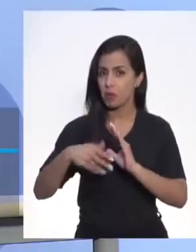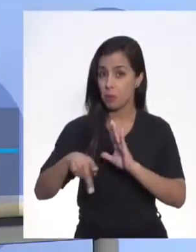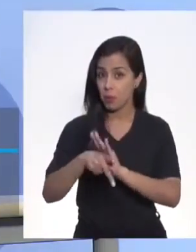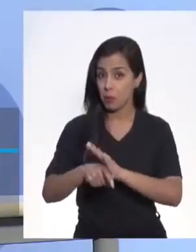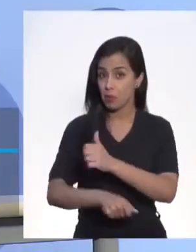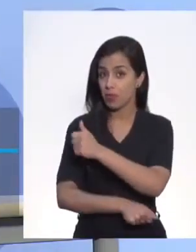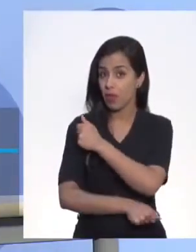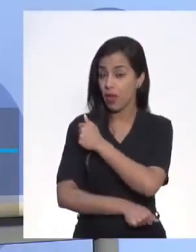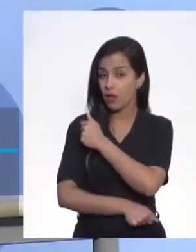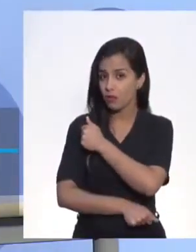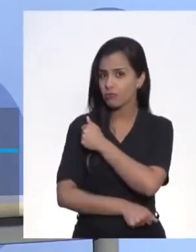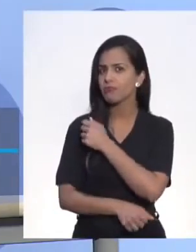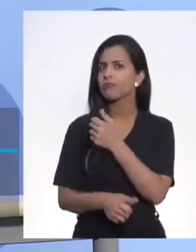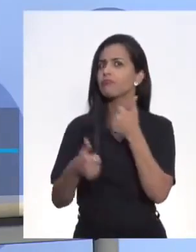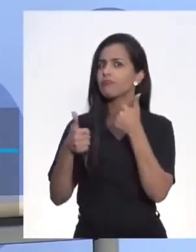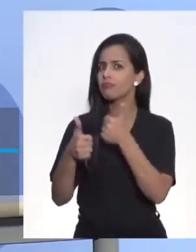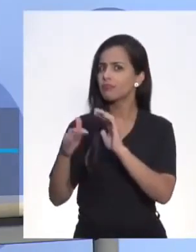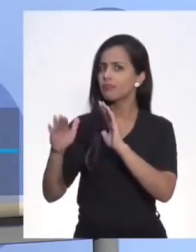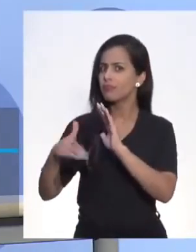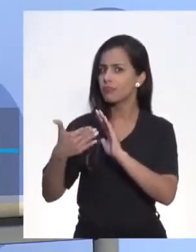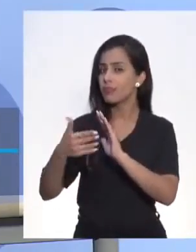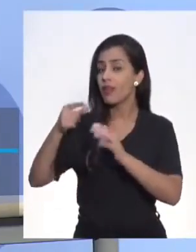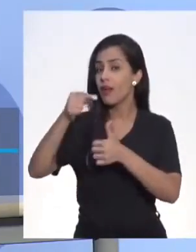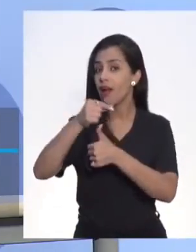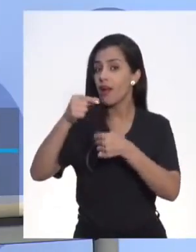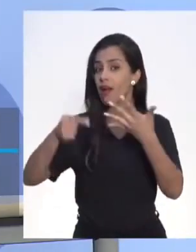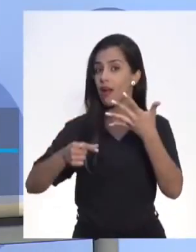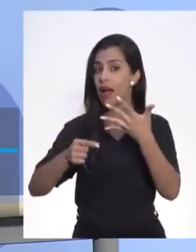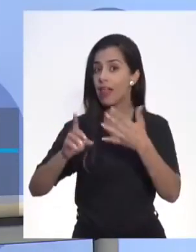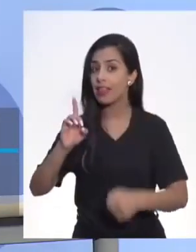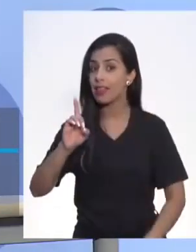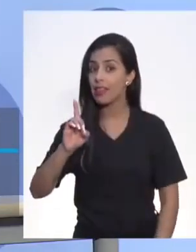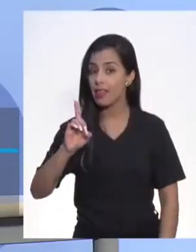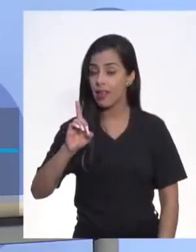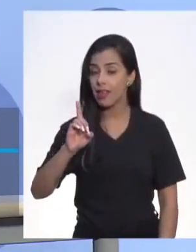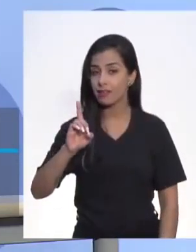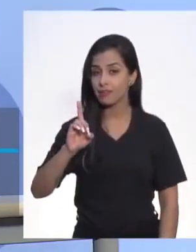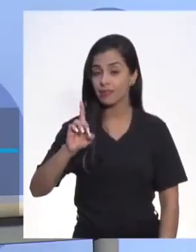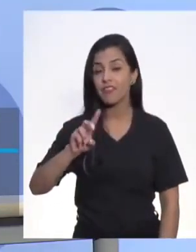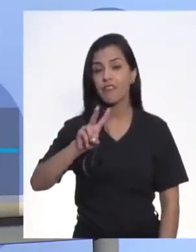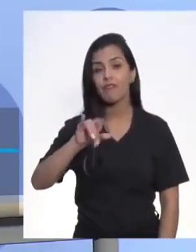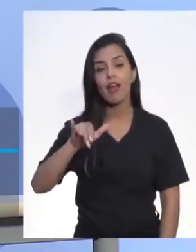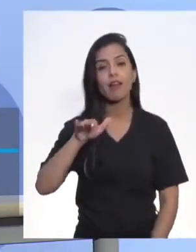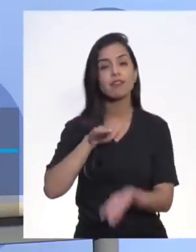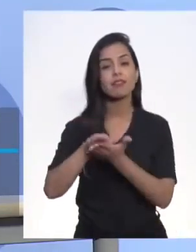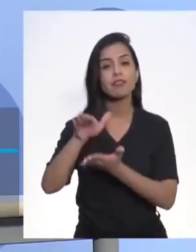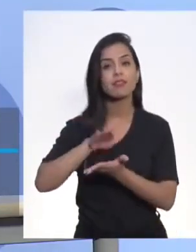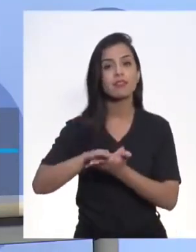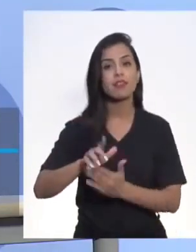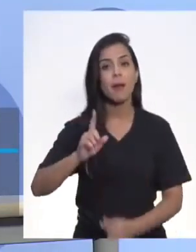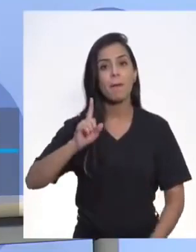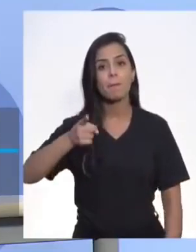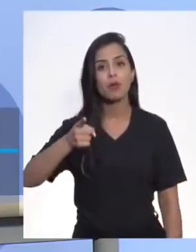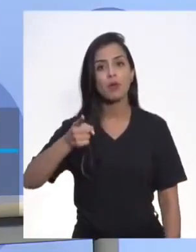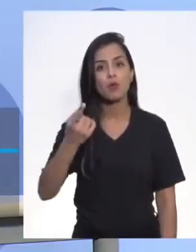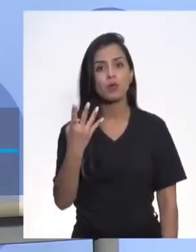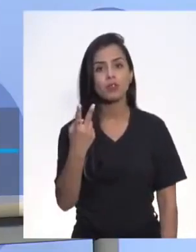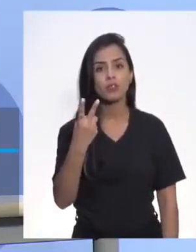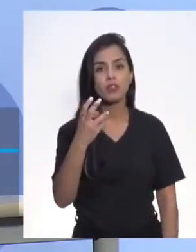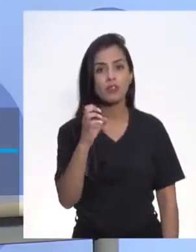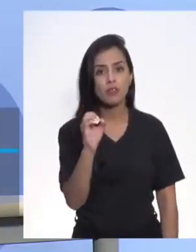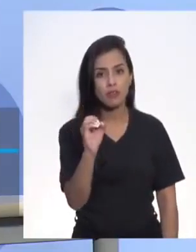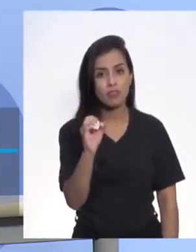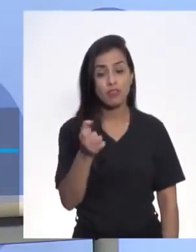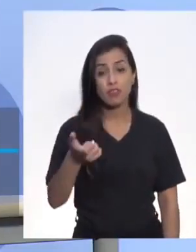dos alunos e eles responderam que é a alternativa B, que ele vai gastar o 1.420